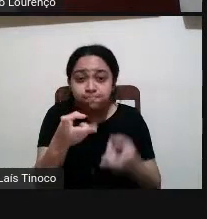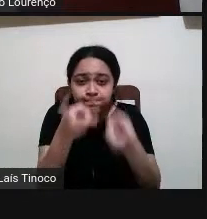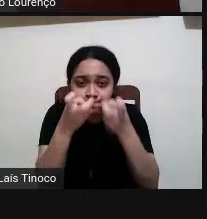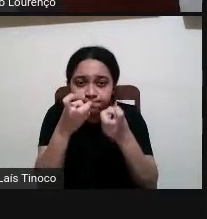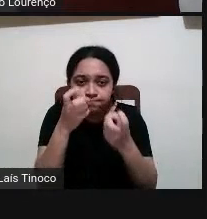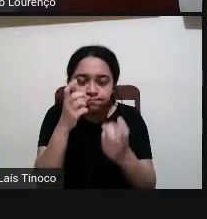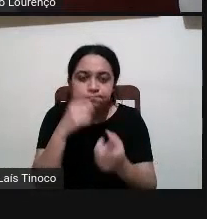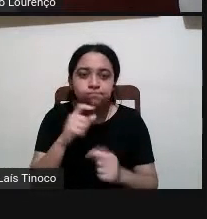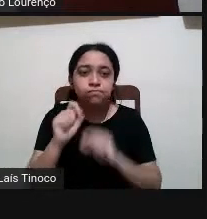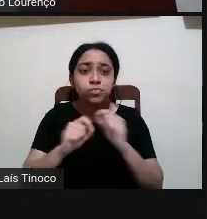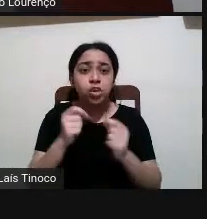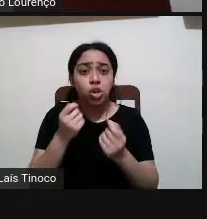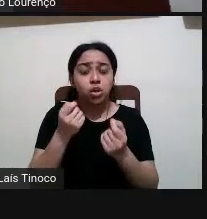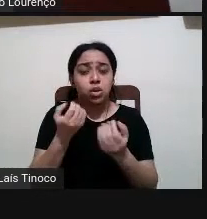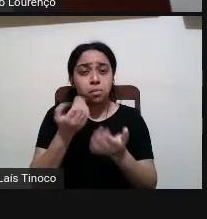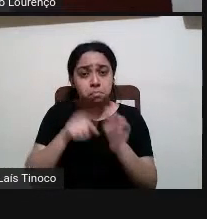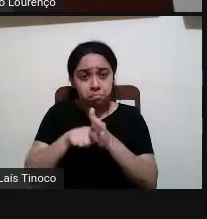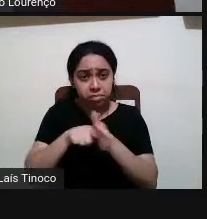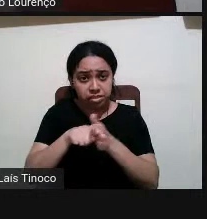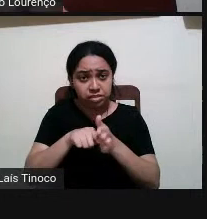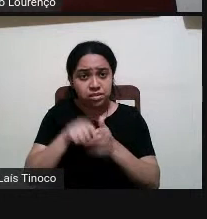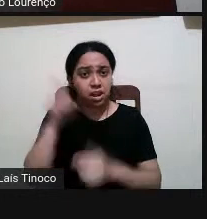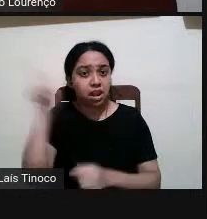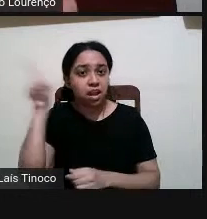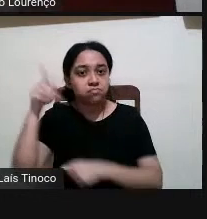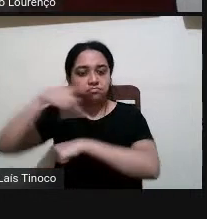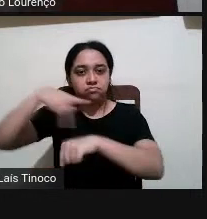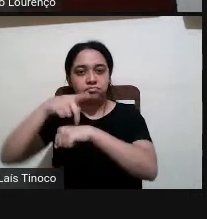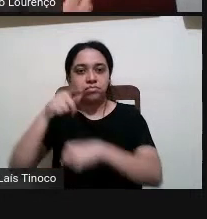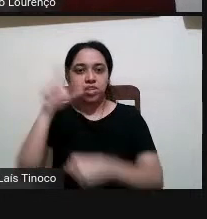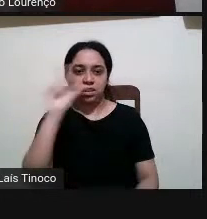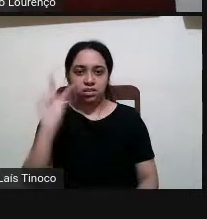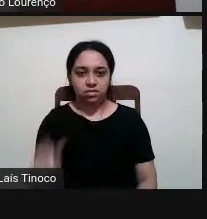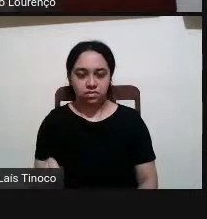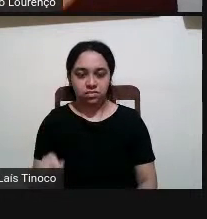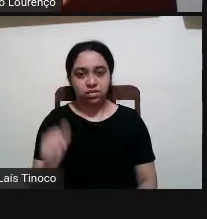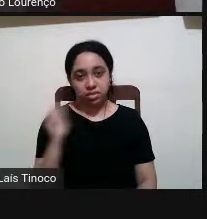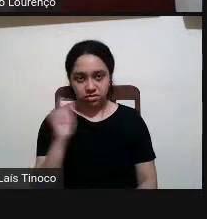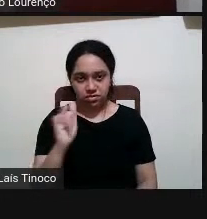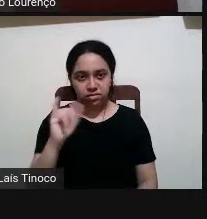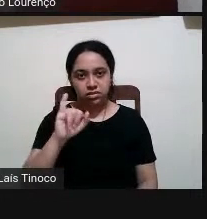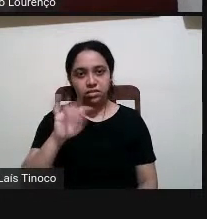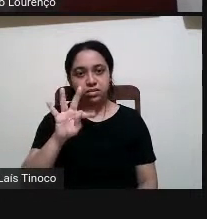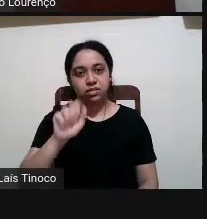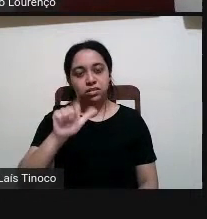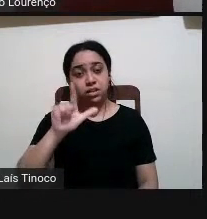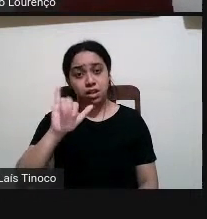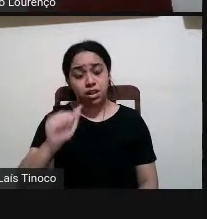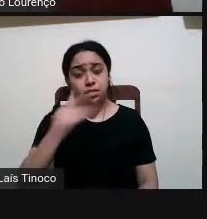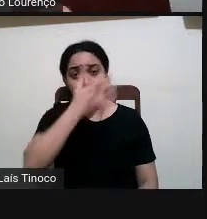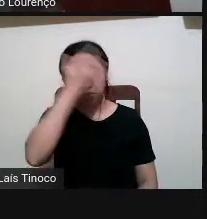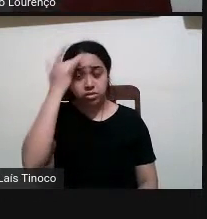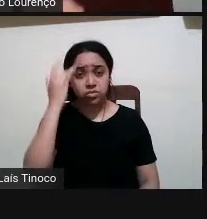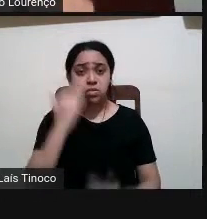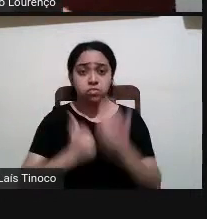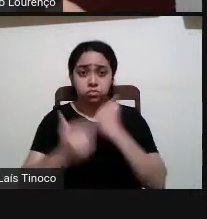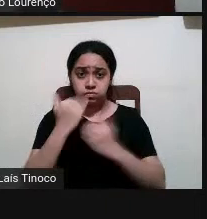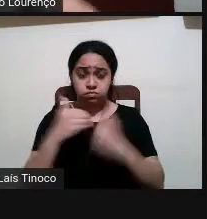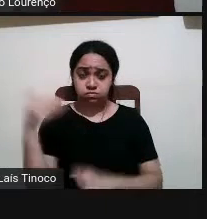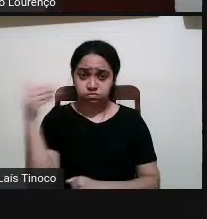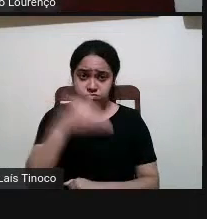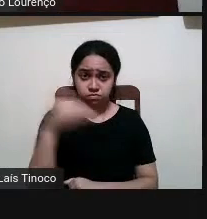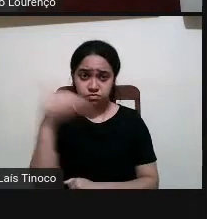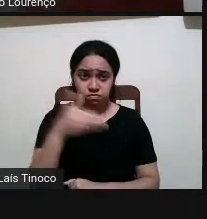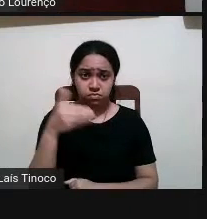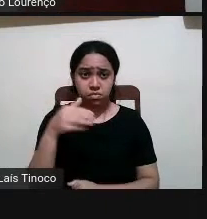estudo realizado na Itália, com mexilhão, onde as pessoas que se alimentam com frequência naquele